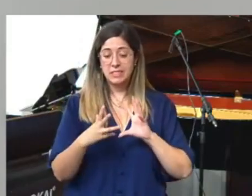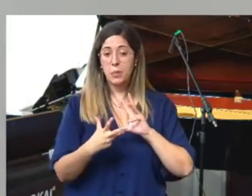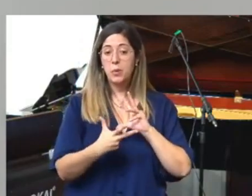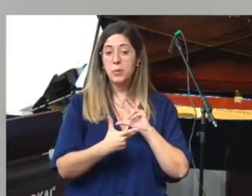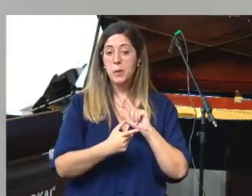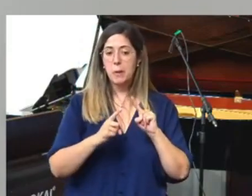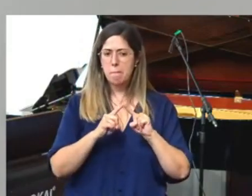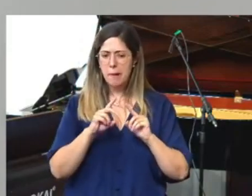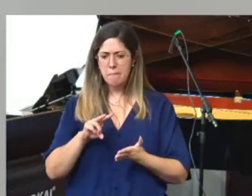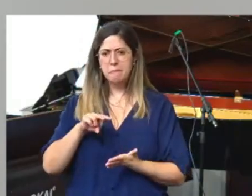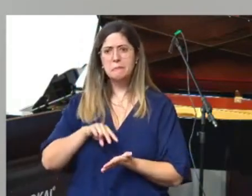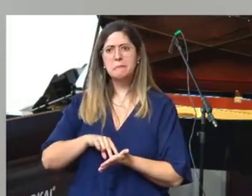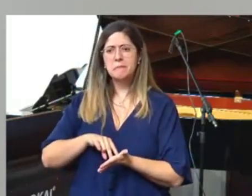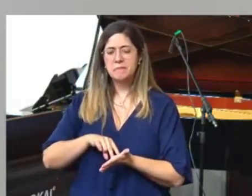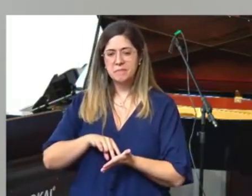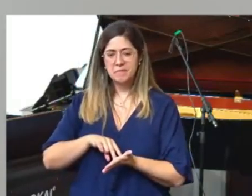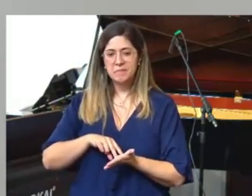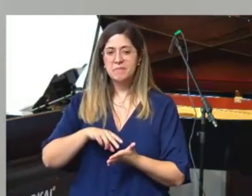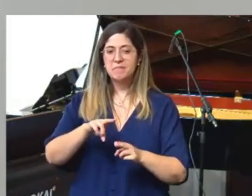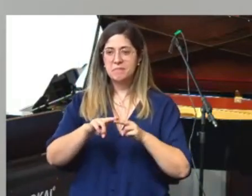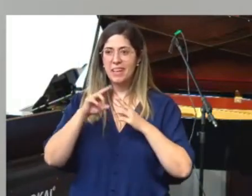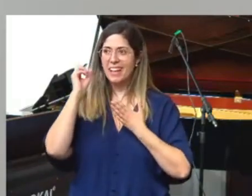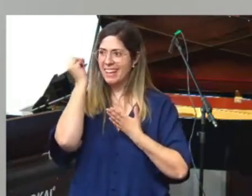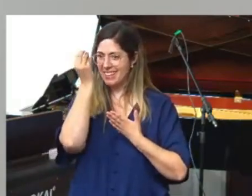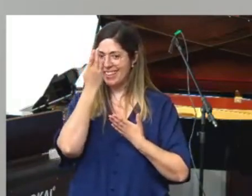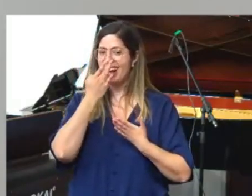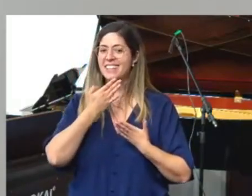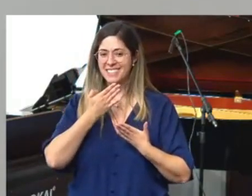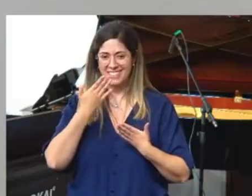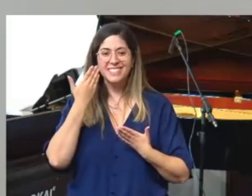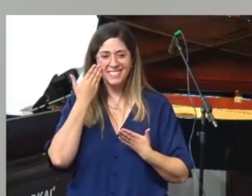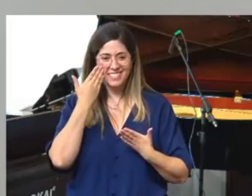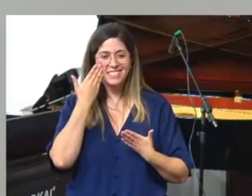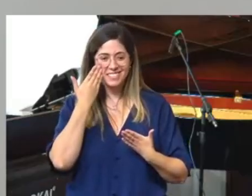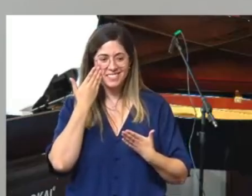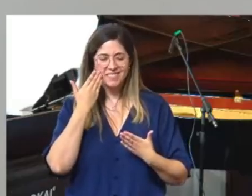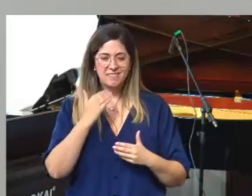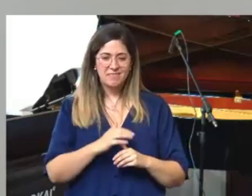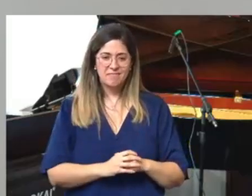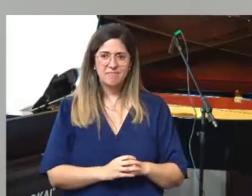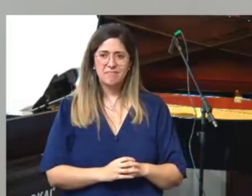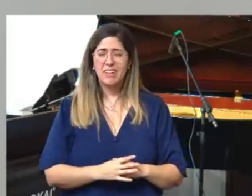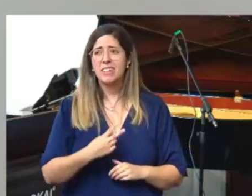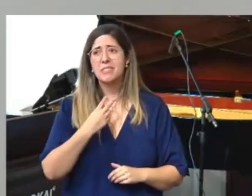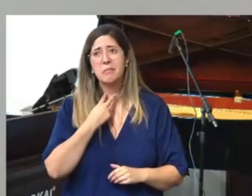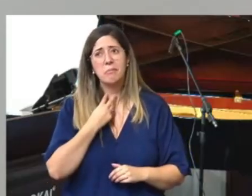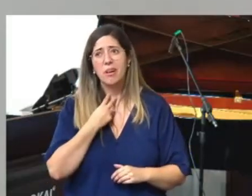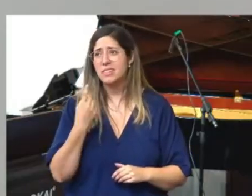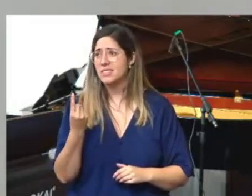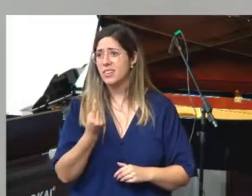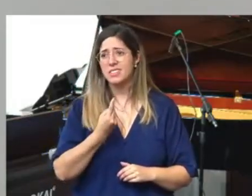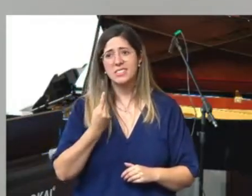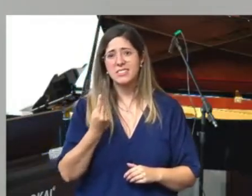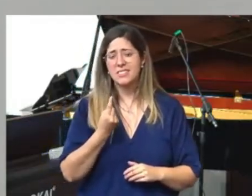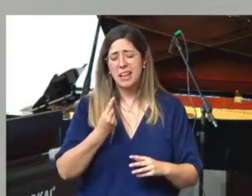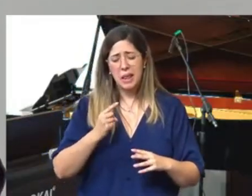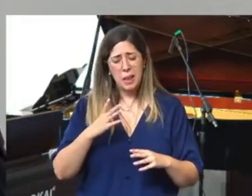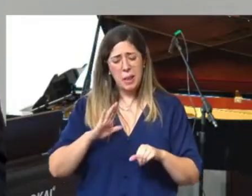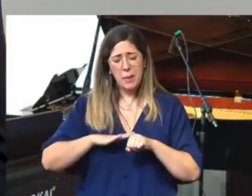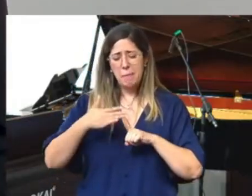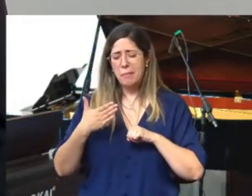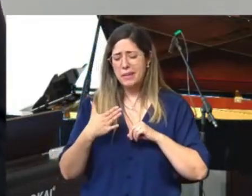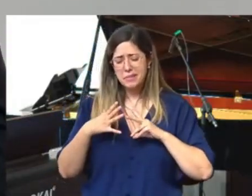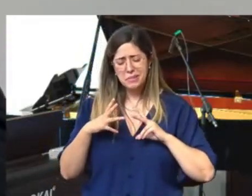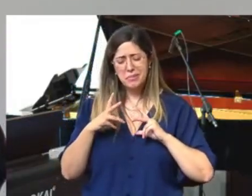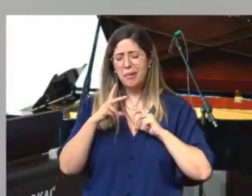mensagens de auto-engano. Pastor, eu não consigo. É mais forte do que